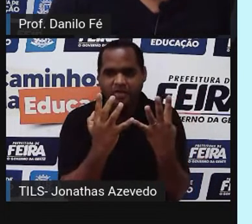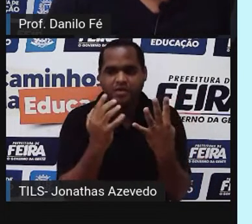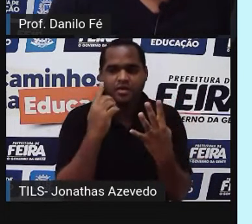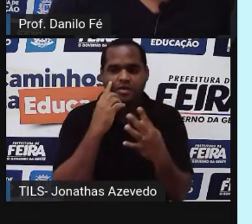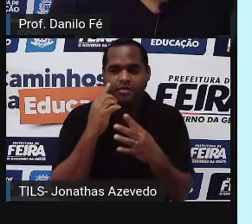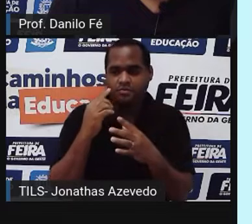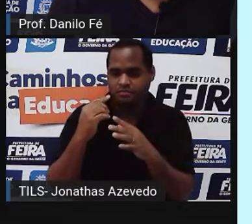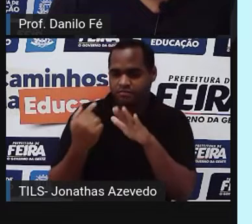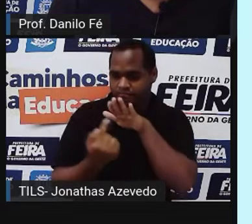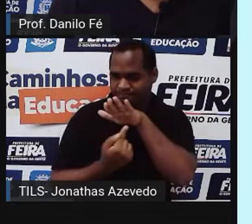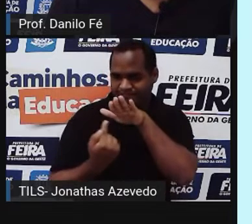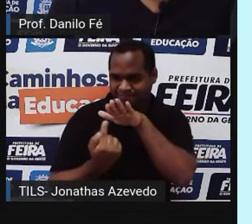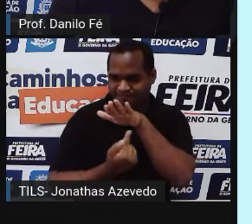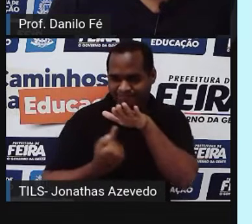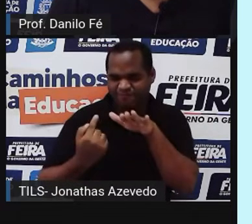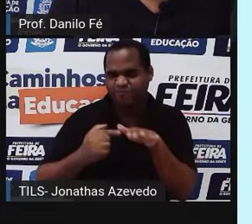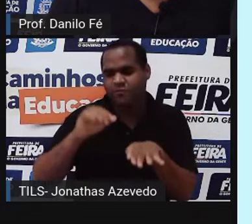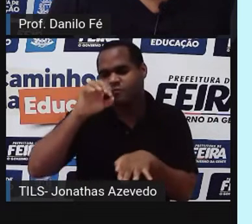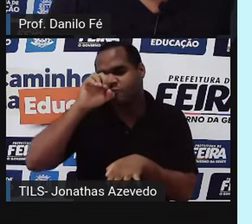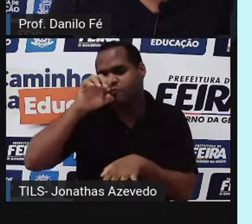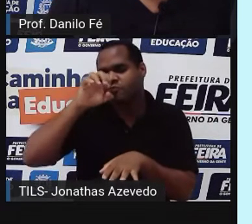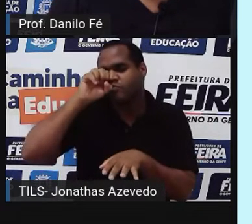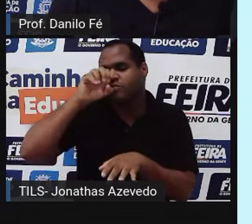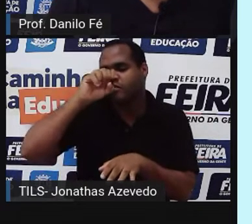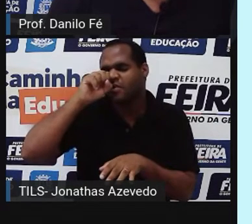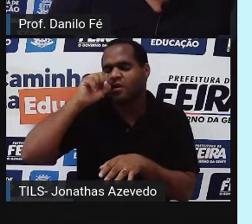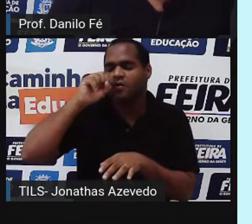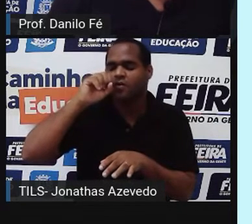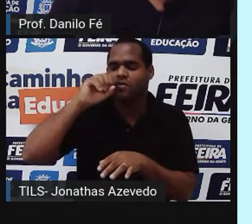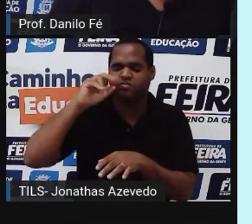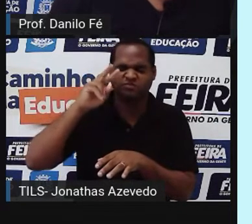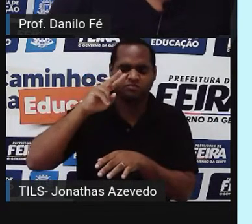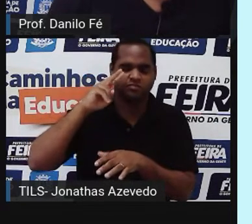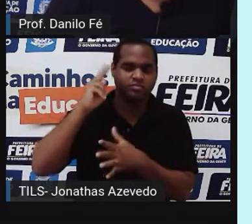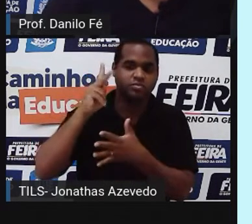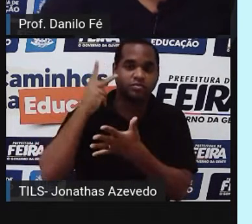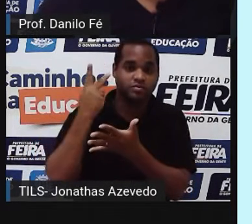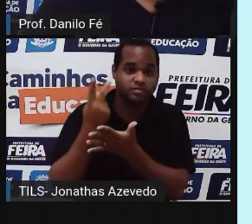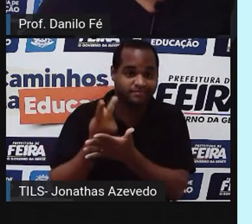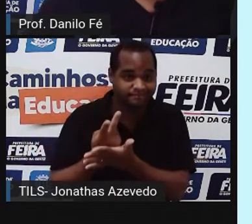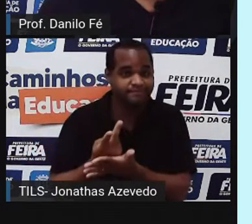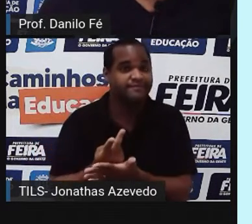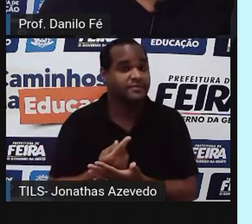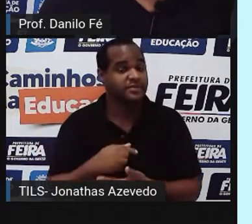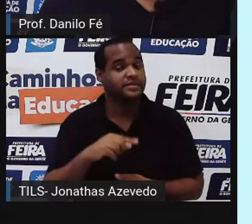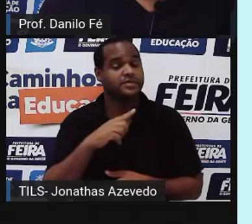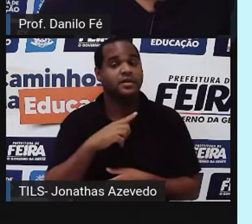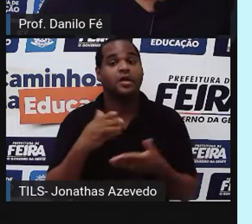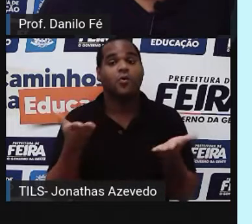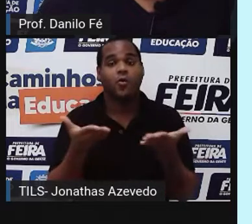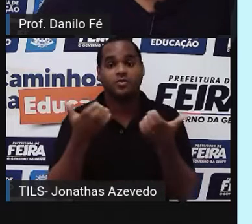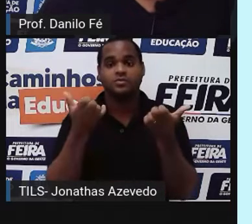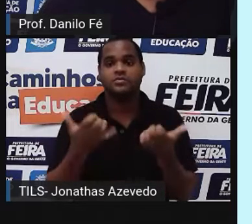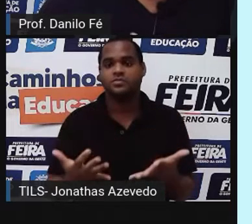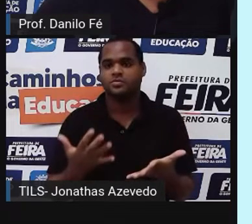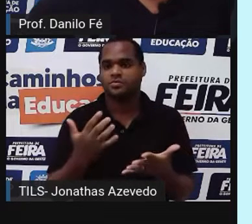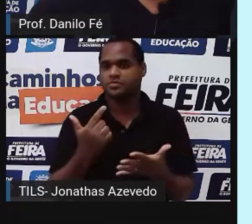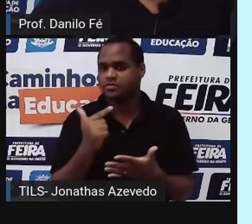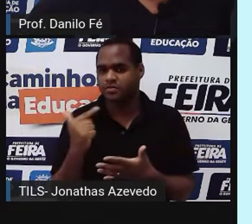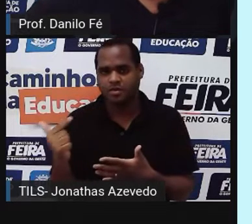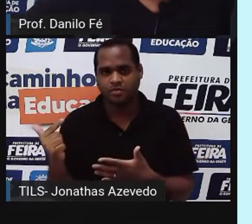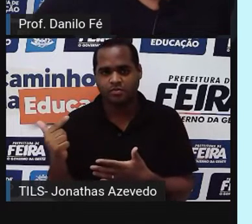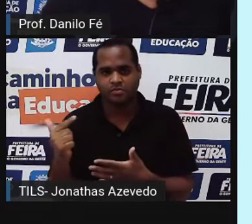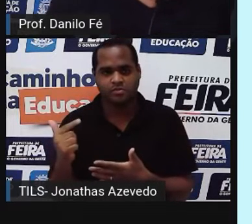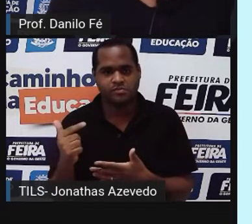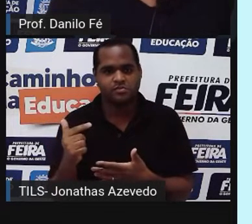gás, onde eles morriam envenenados. Eu não tenho, acho que eu não tenho nem